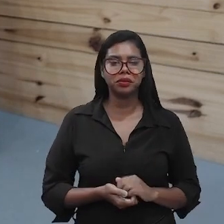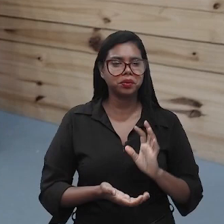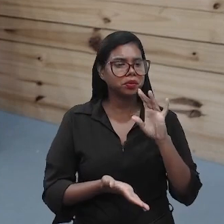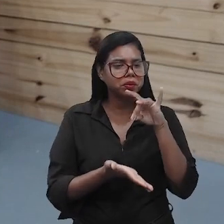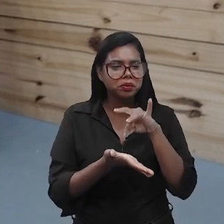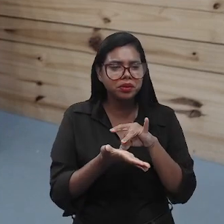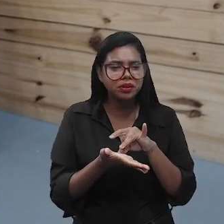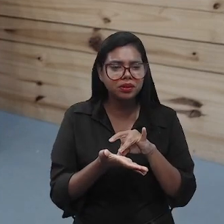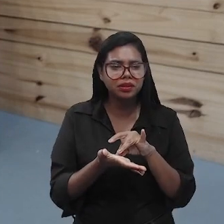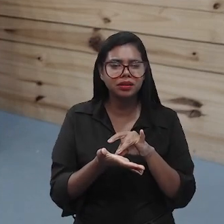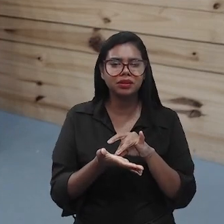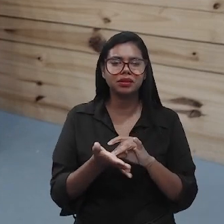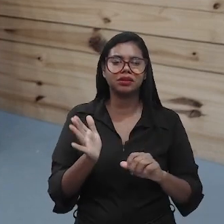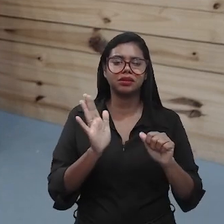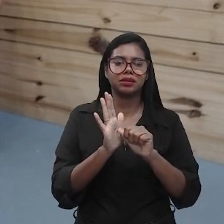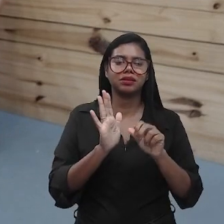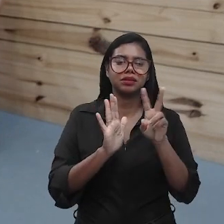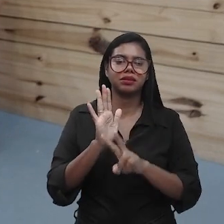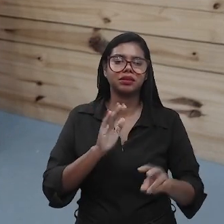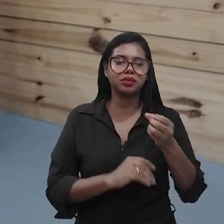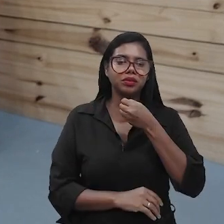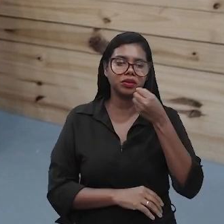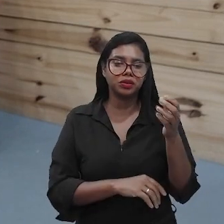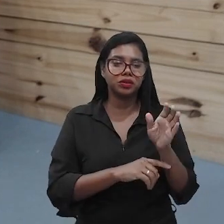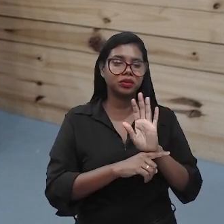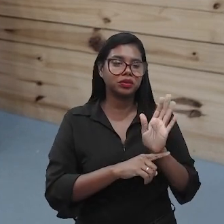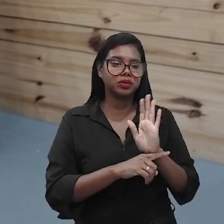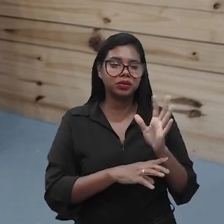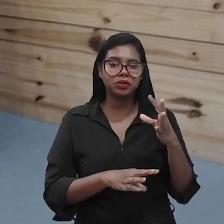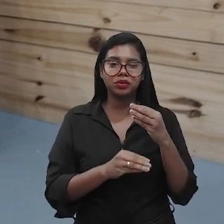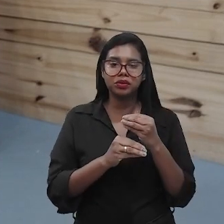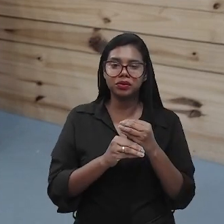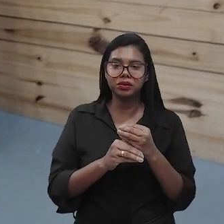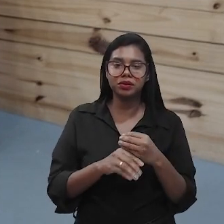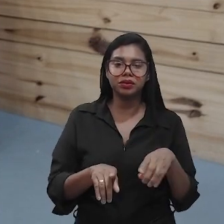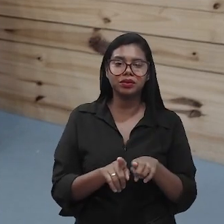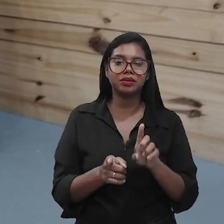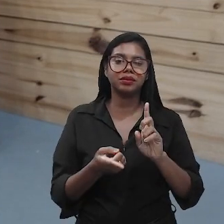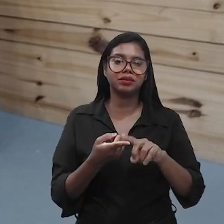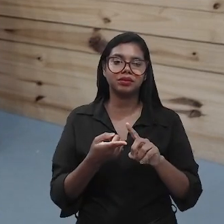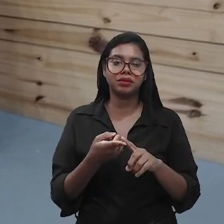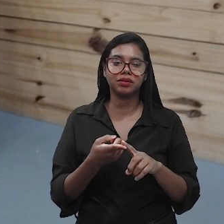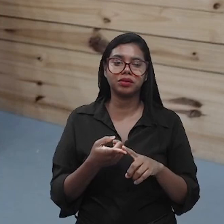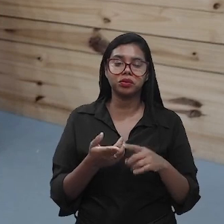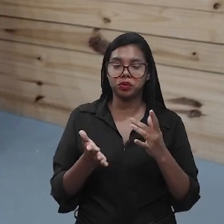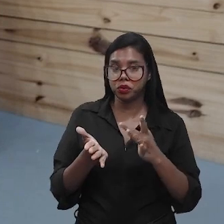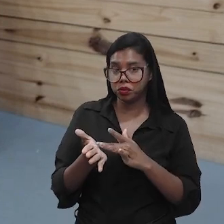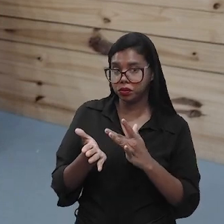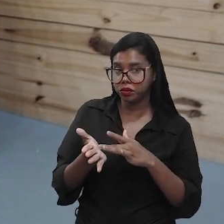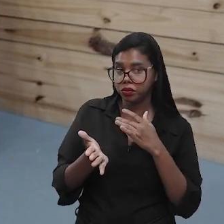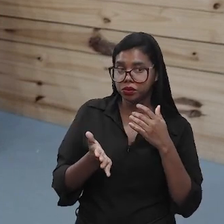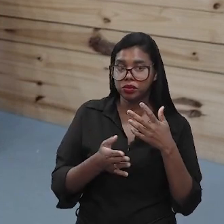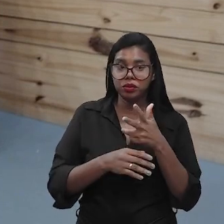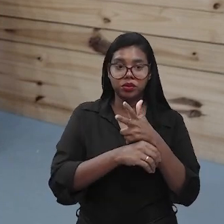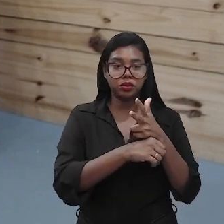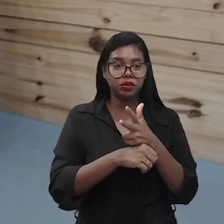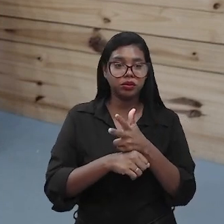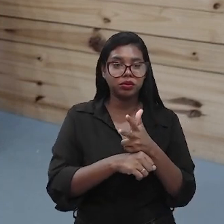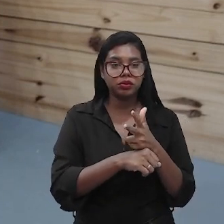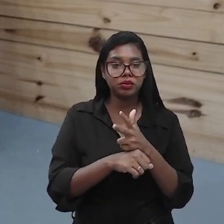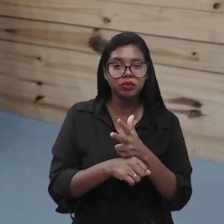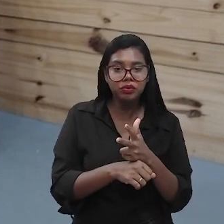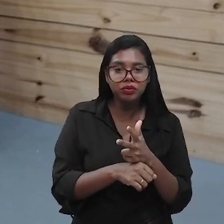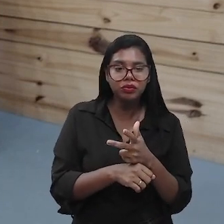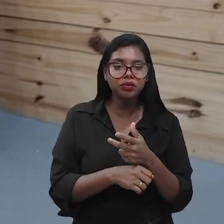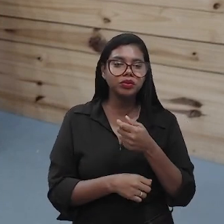do jornalismo, do cinema, mas todo mundo hoje em dia com o smartphone na mão, gravando vídeos, gravando áudios, editando esses